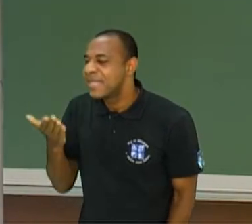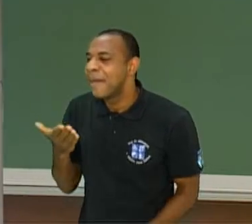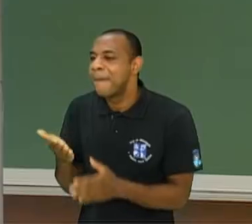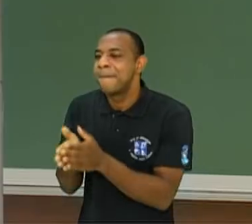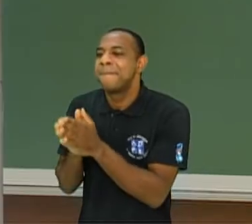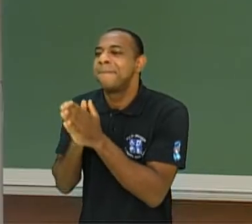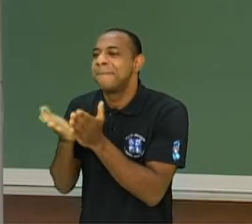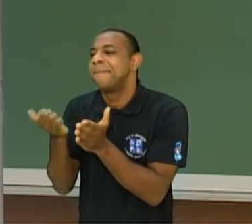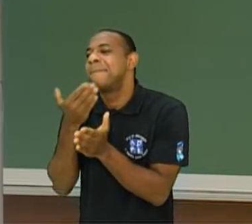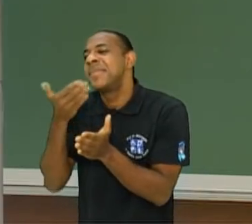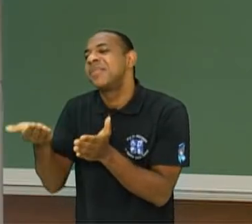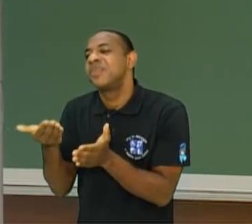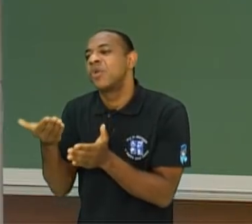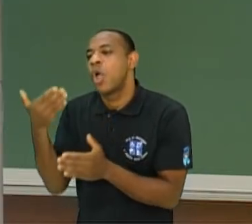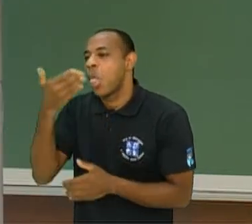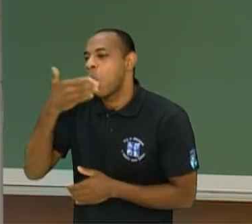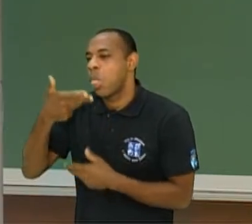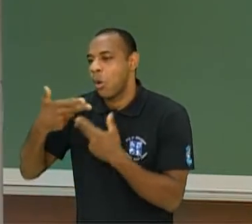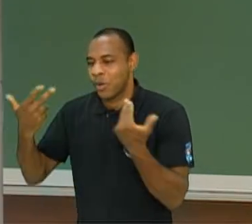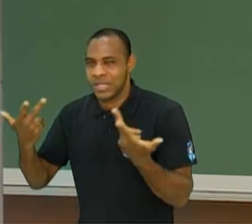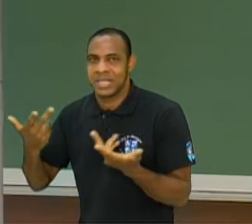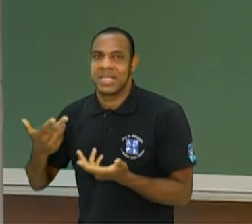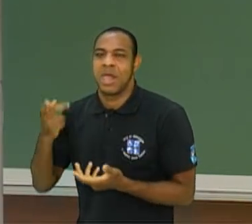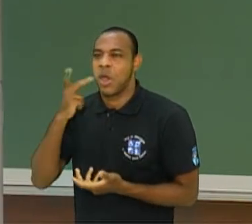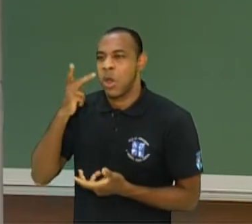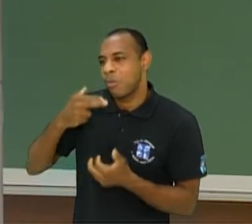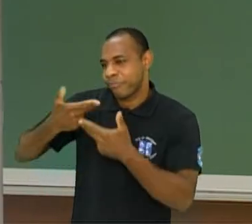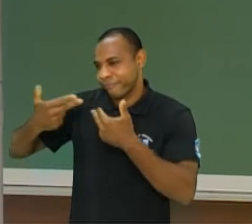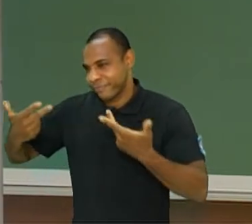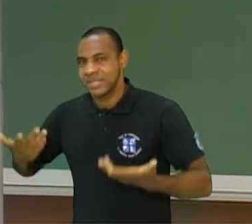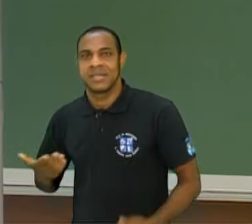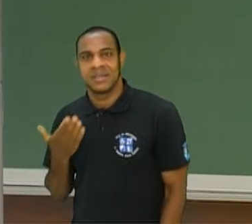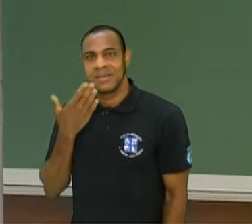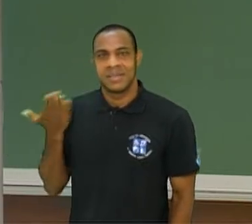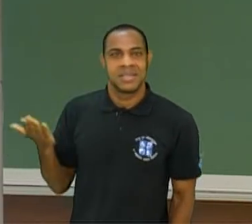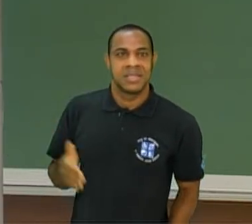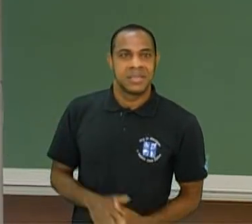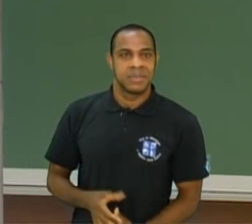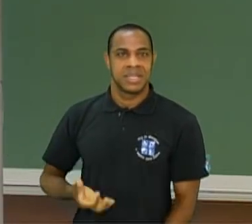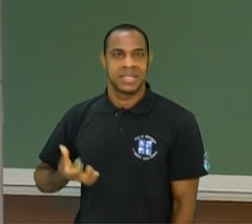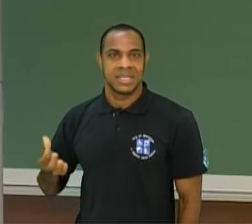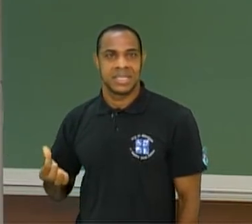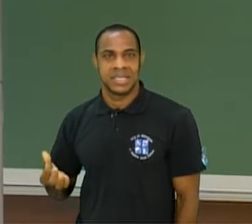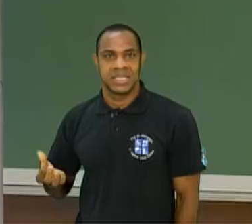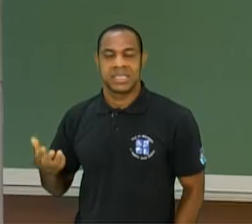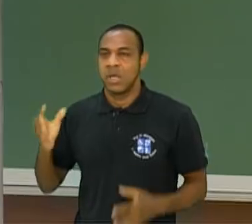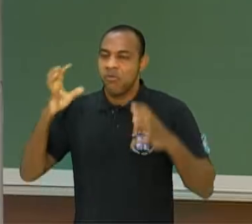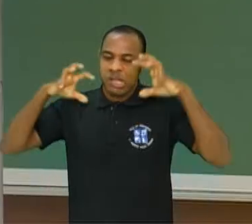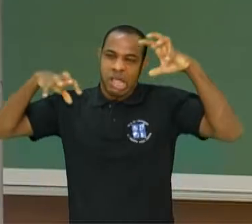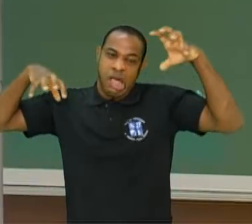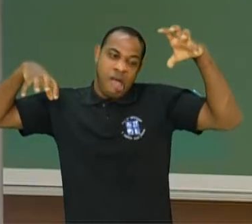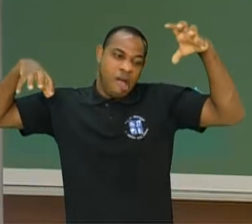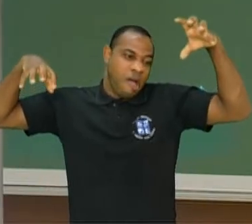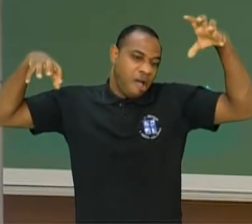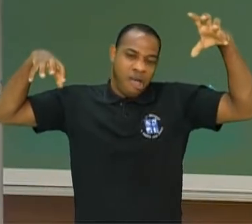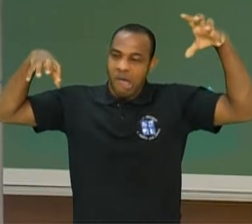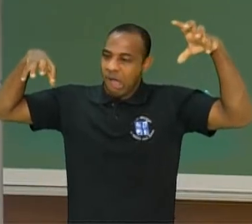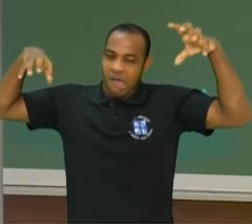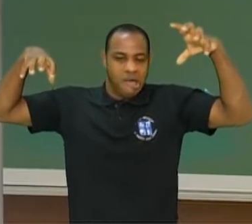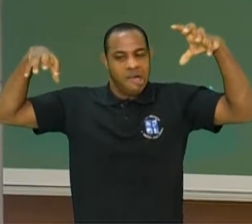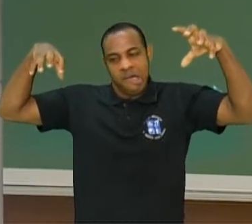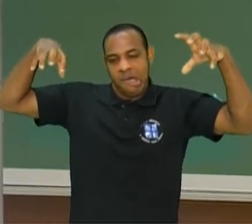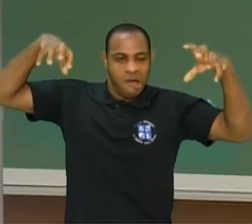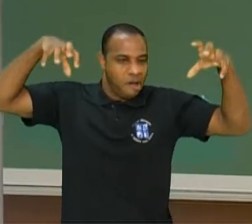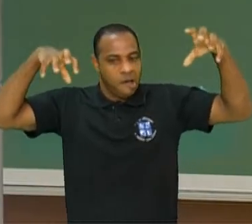doces. E no número 6 nós temos ali um fantasminha assustando as pessoas, boo, né, fazendo ali um